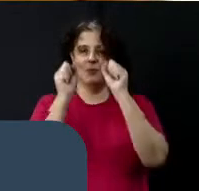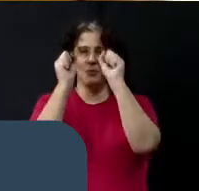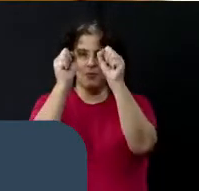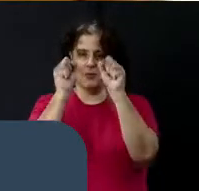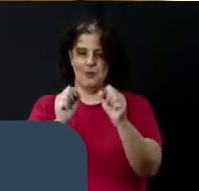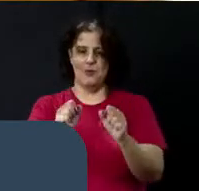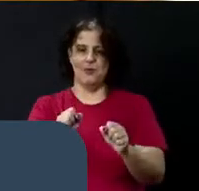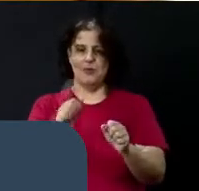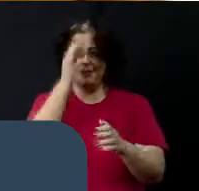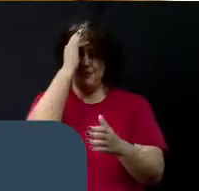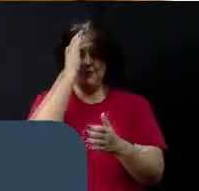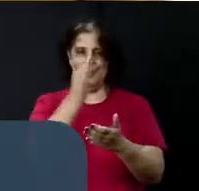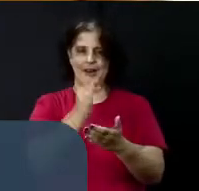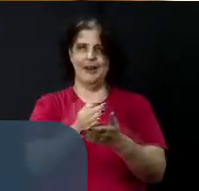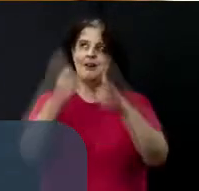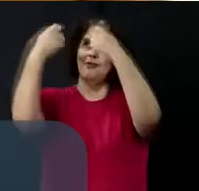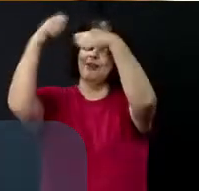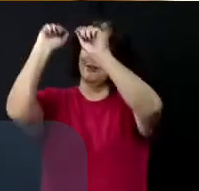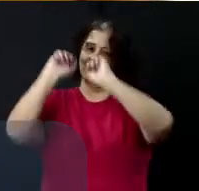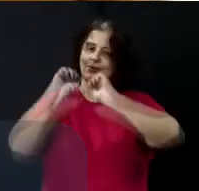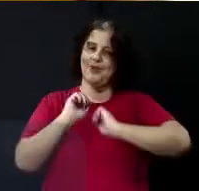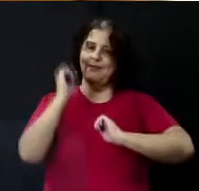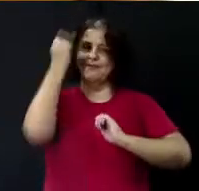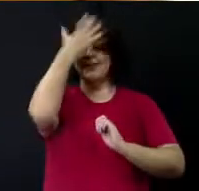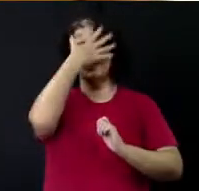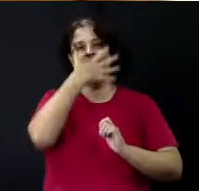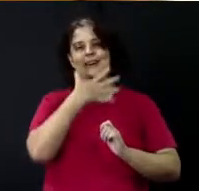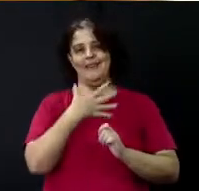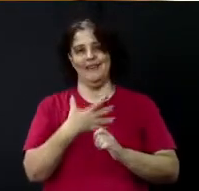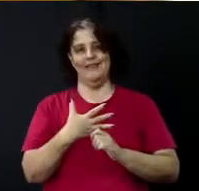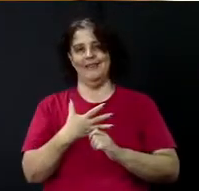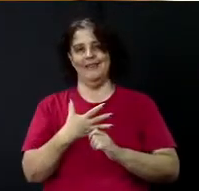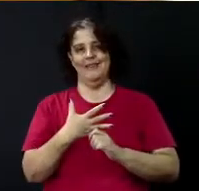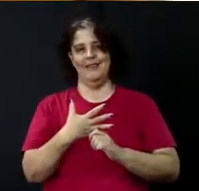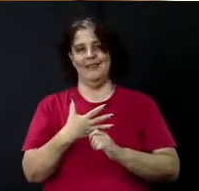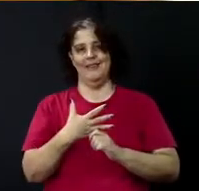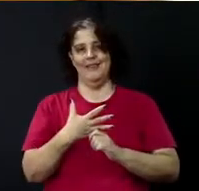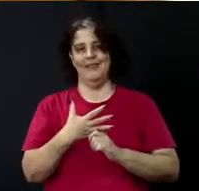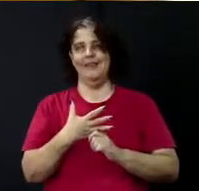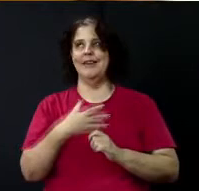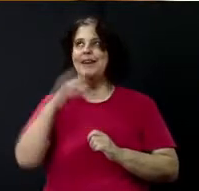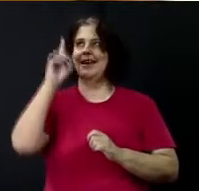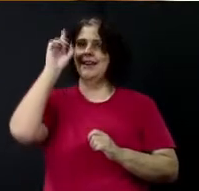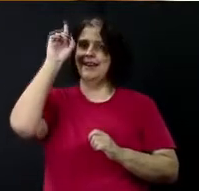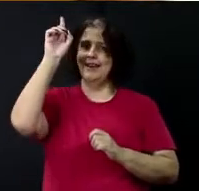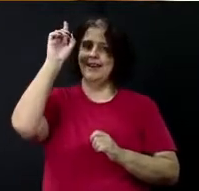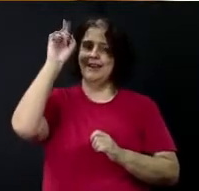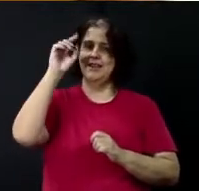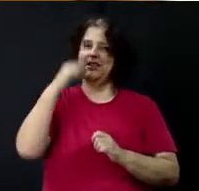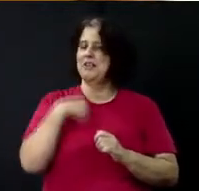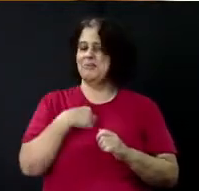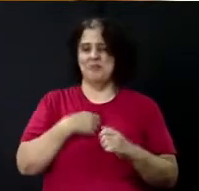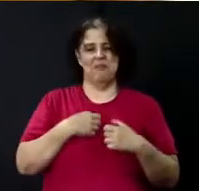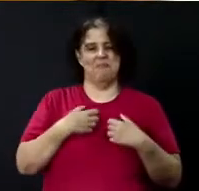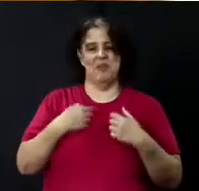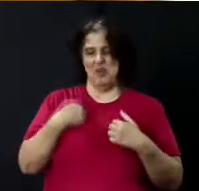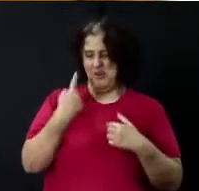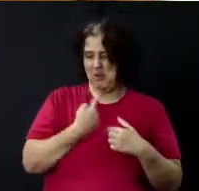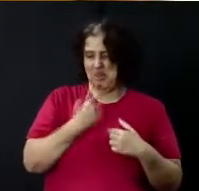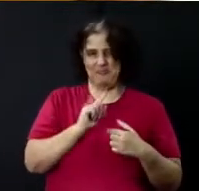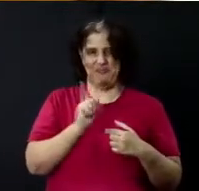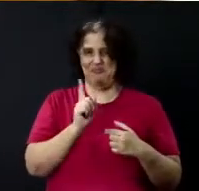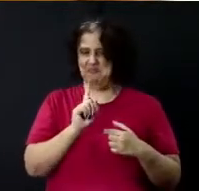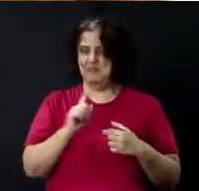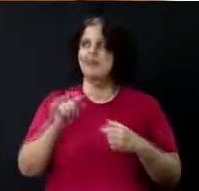a fé Deus dá, e a graça é quando não há participação da nossa parte. Isso